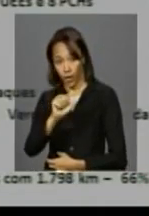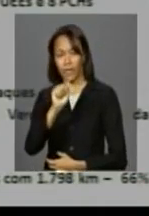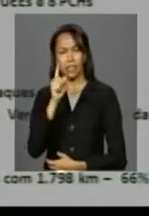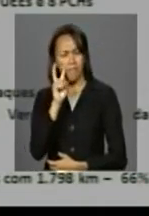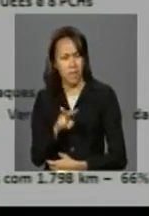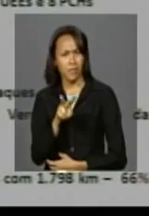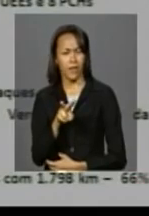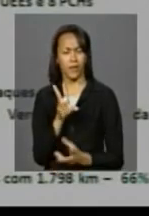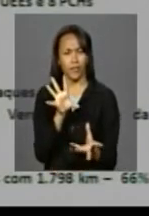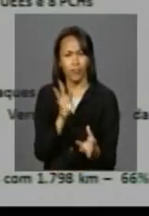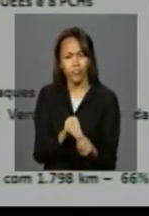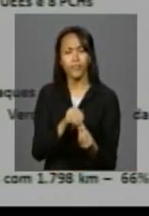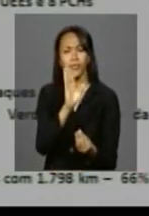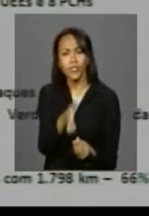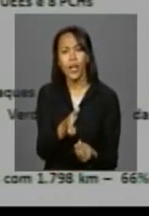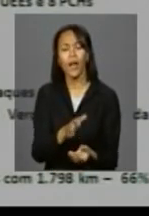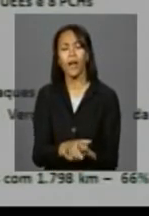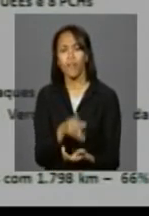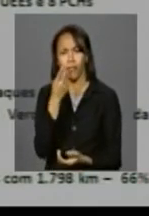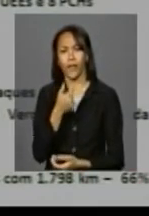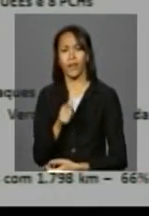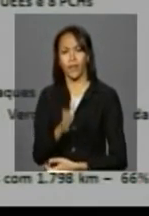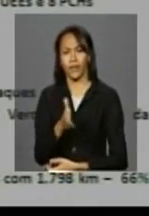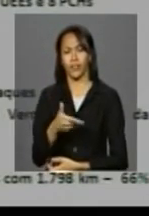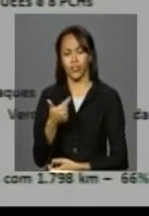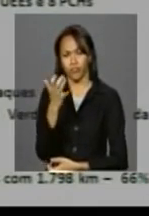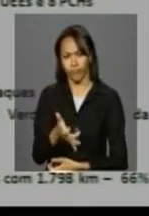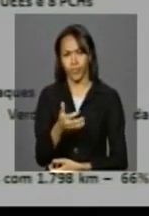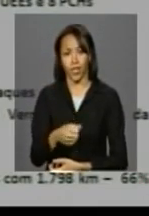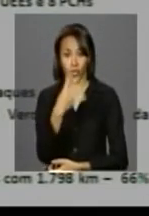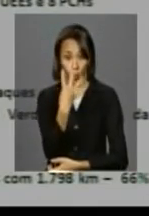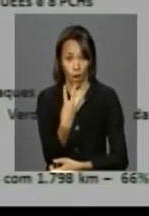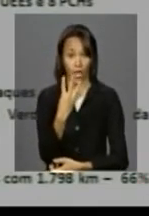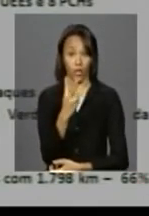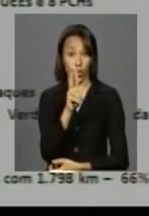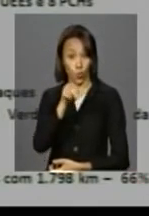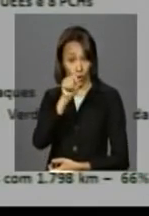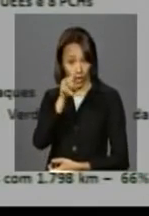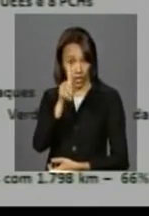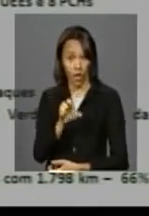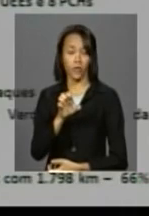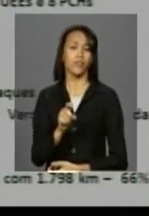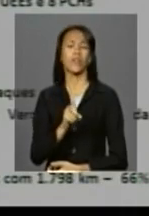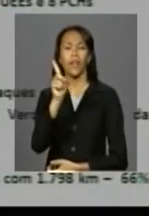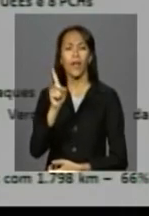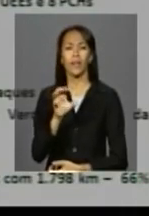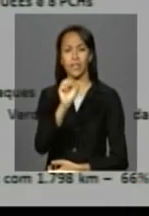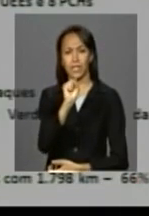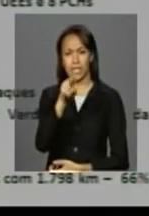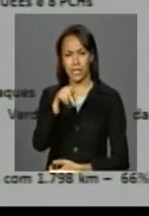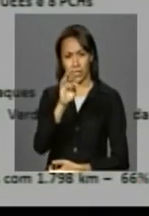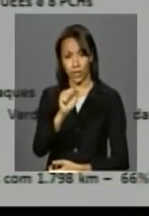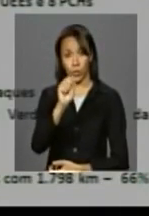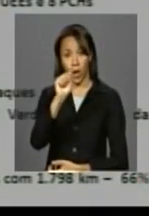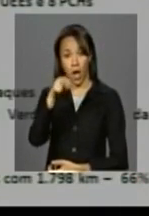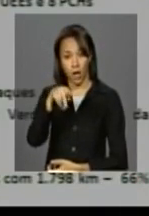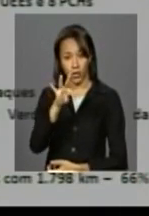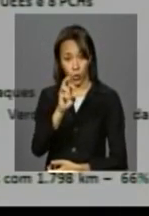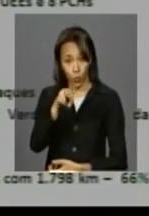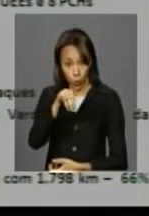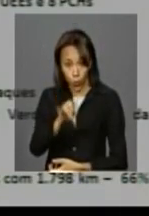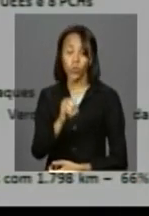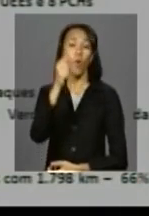de Dardanelos e Estreito, já falei a entrada em operação das 4 unidades geradoras lá de Santo Antônio, e